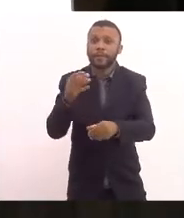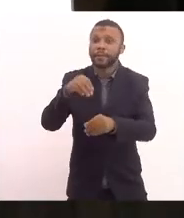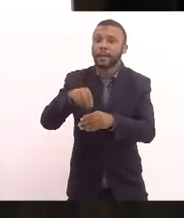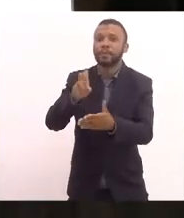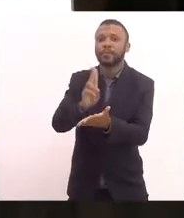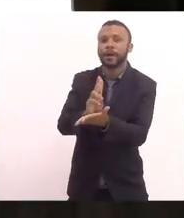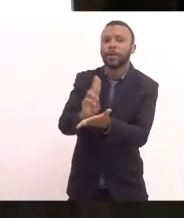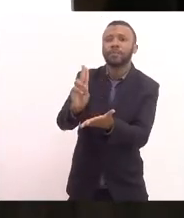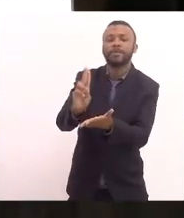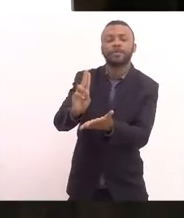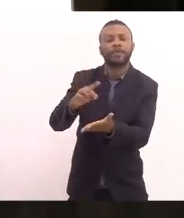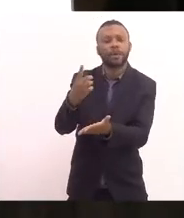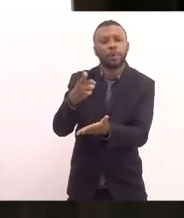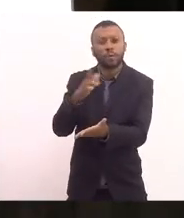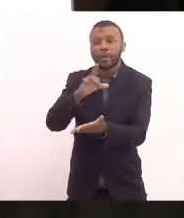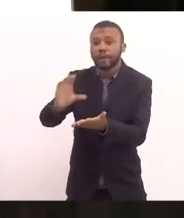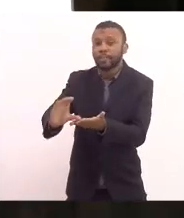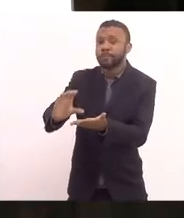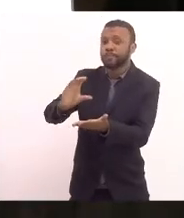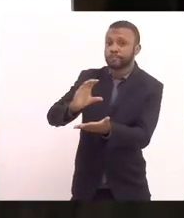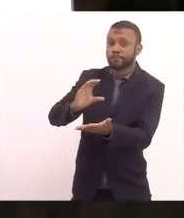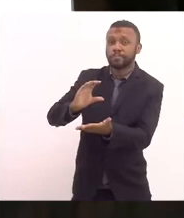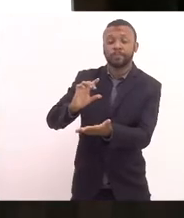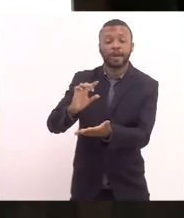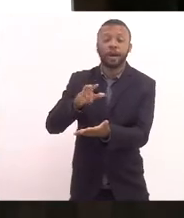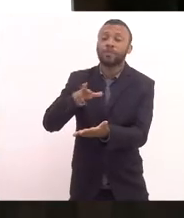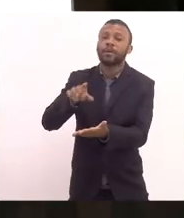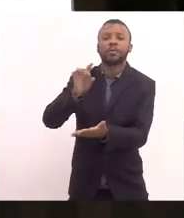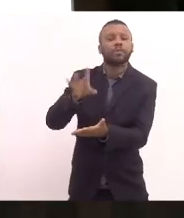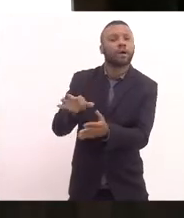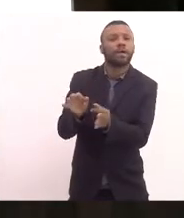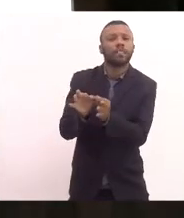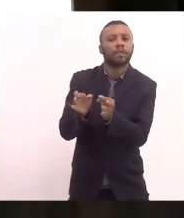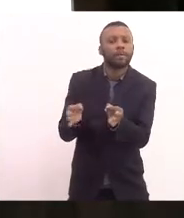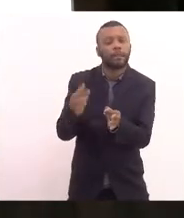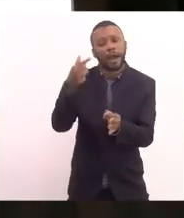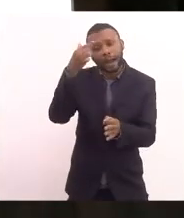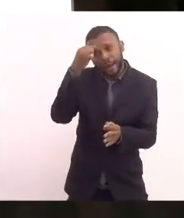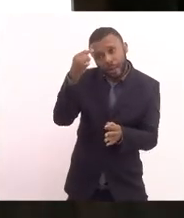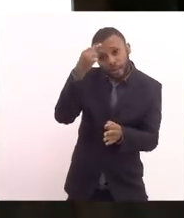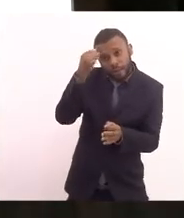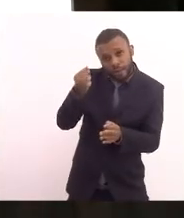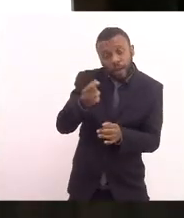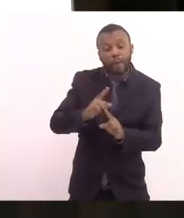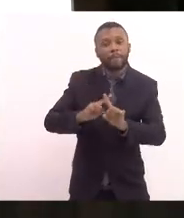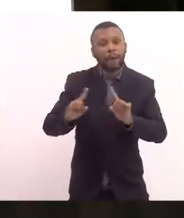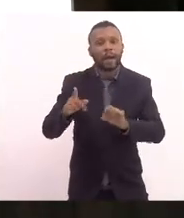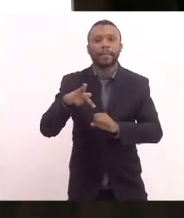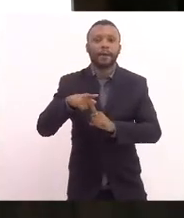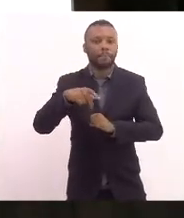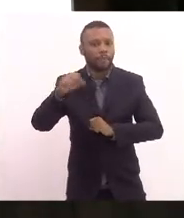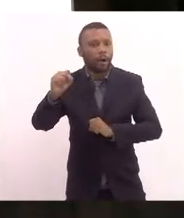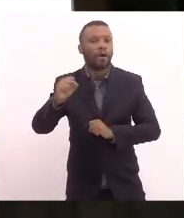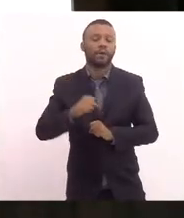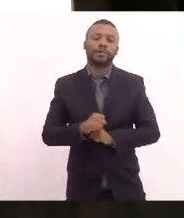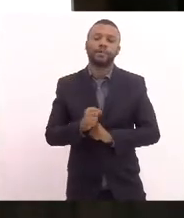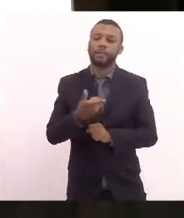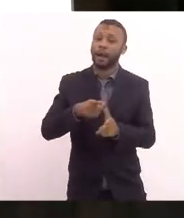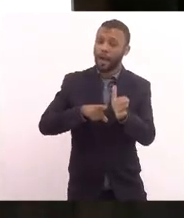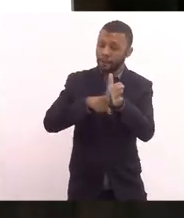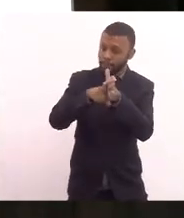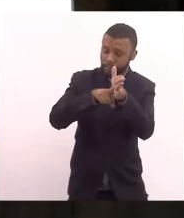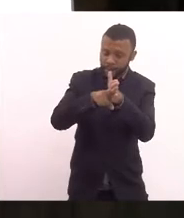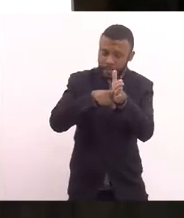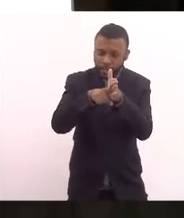para ter recurso, para não ser somente a graduação, mas a pós-graduação, a pesquisa.